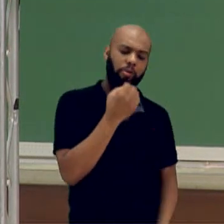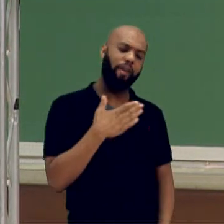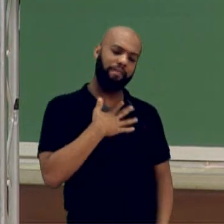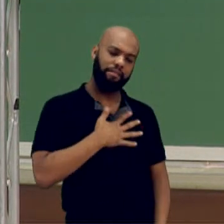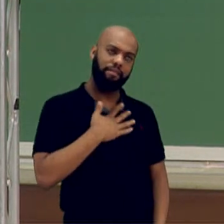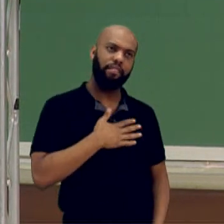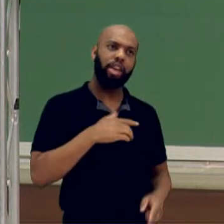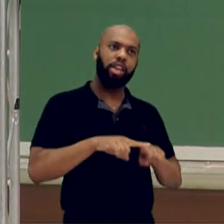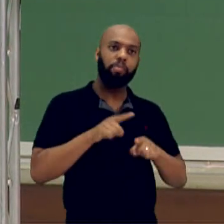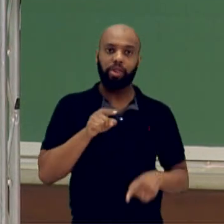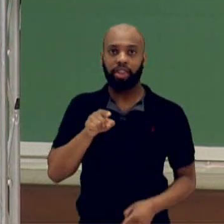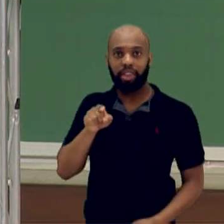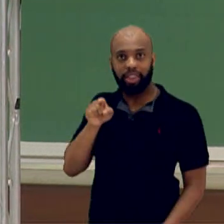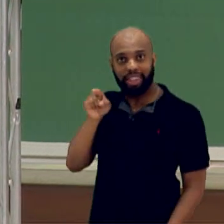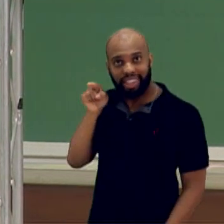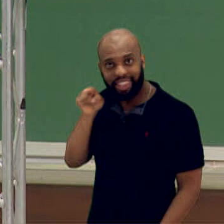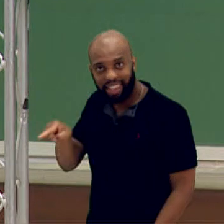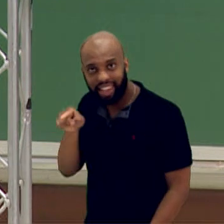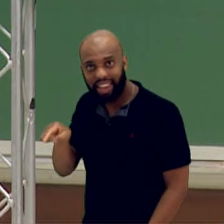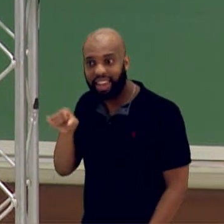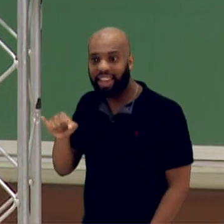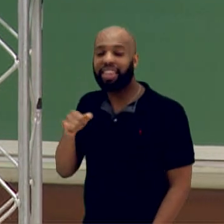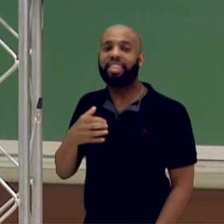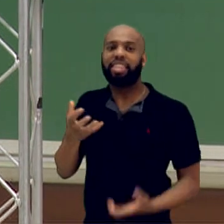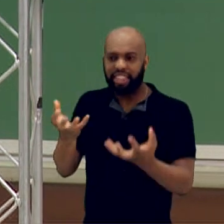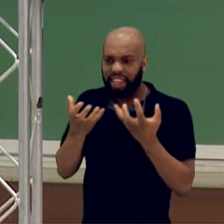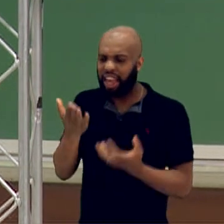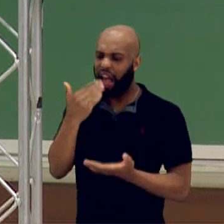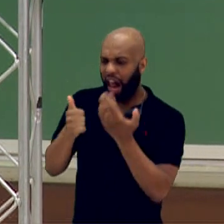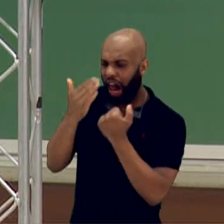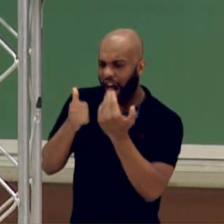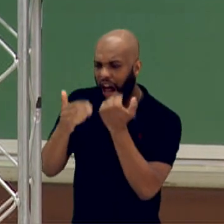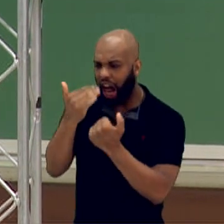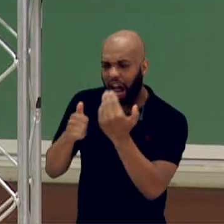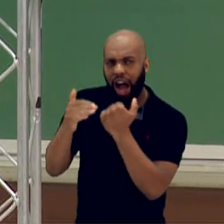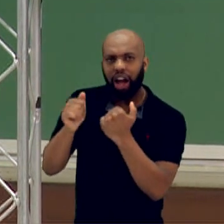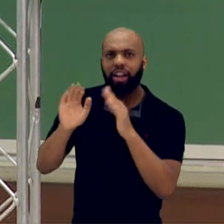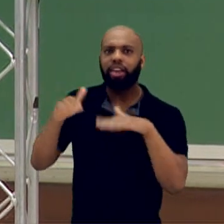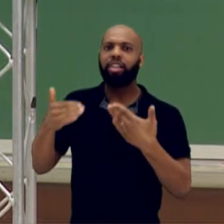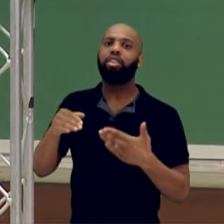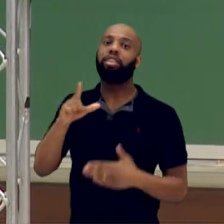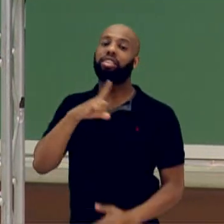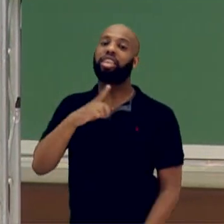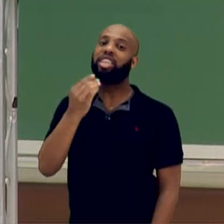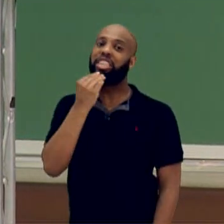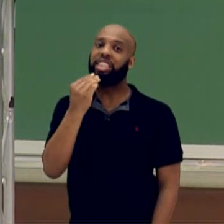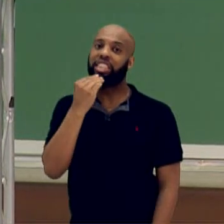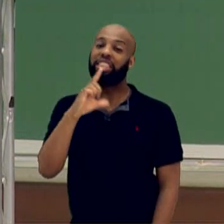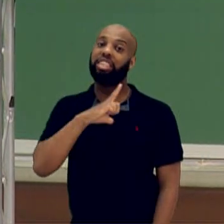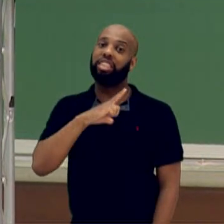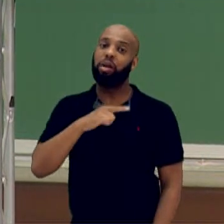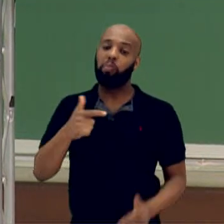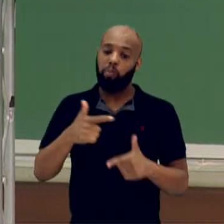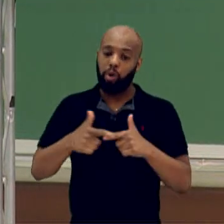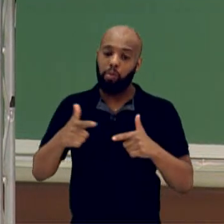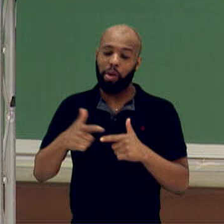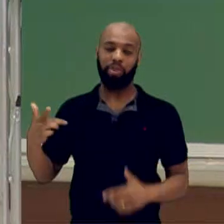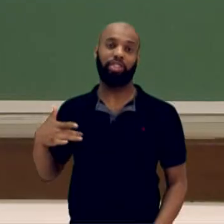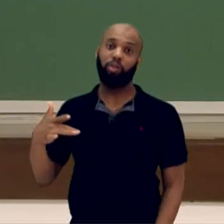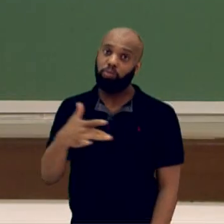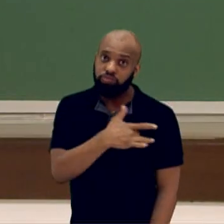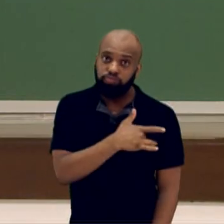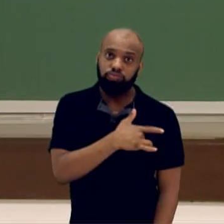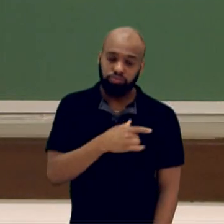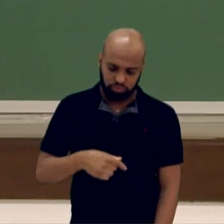tá? Só que para os estoicos, quanto mais você buscar essa alimentação, mais a chance de você ter uma indigestão, mais a chance de você